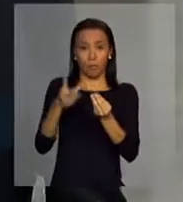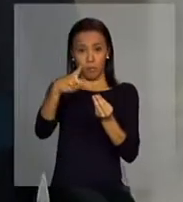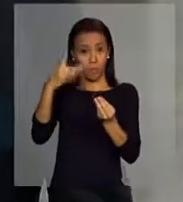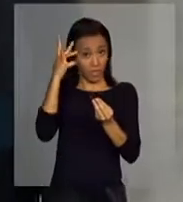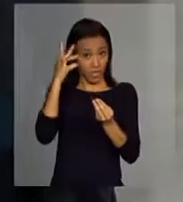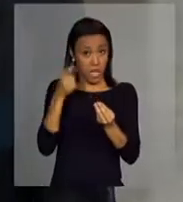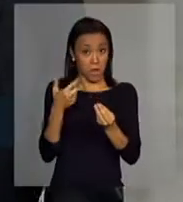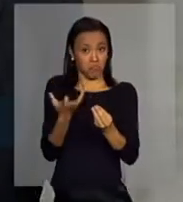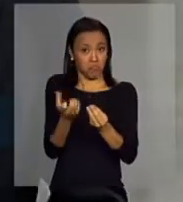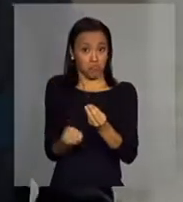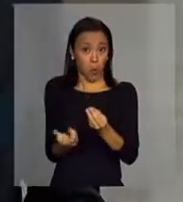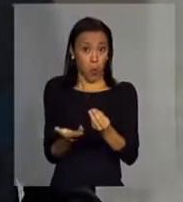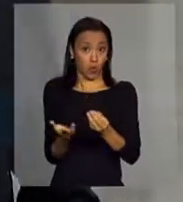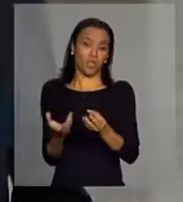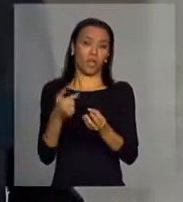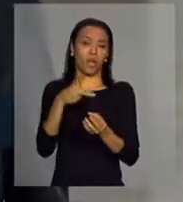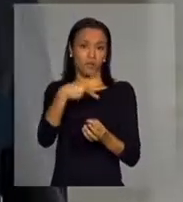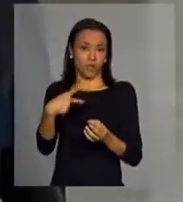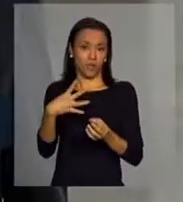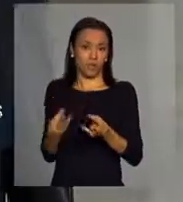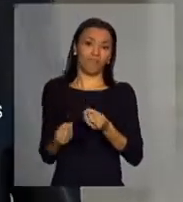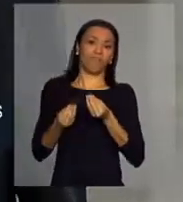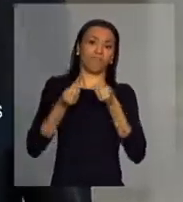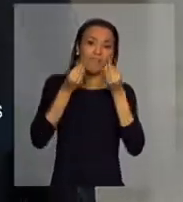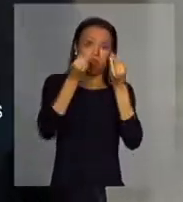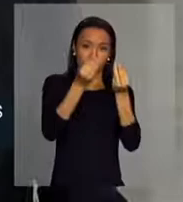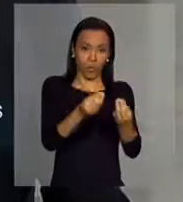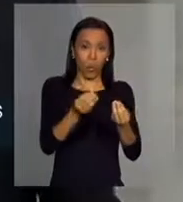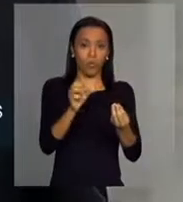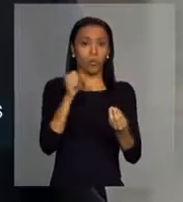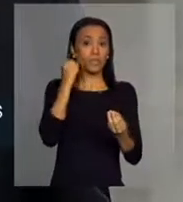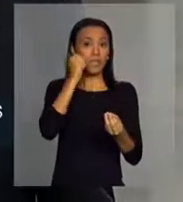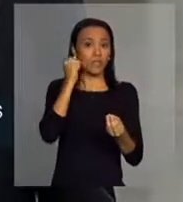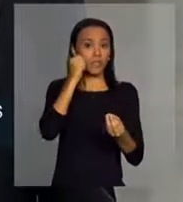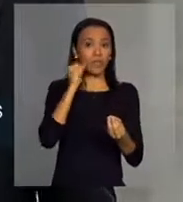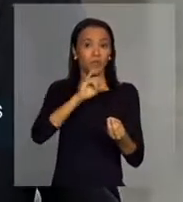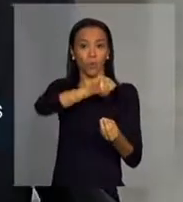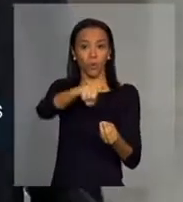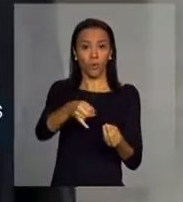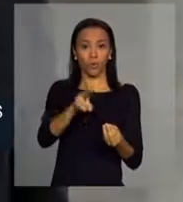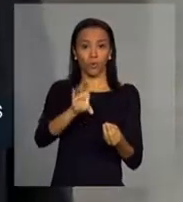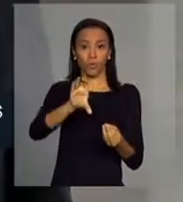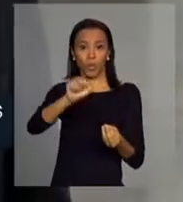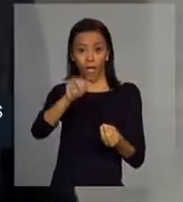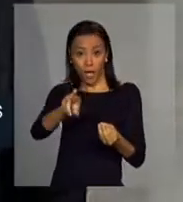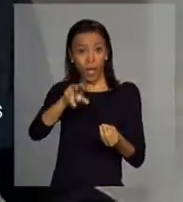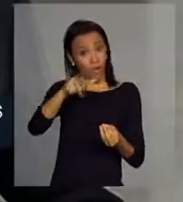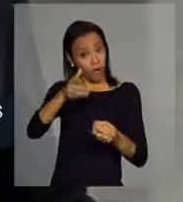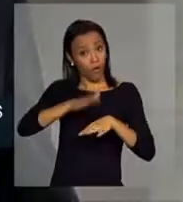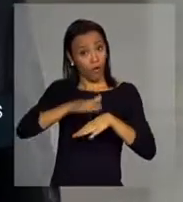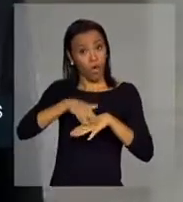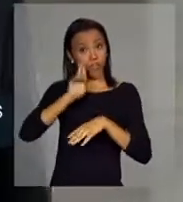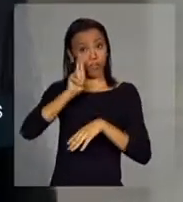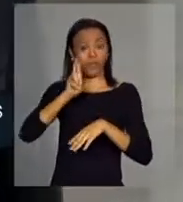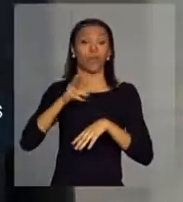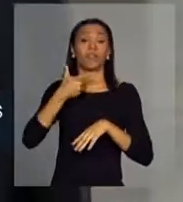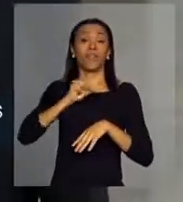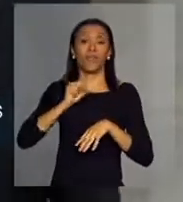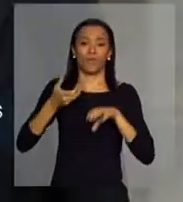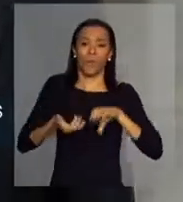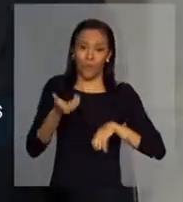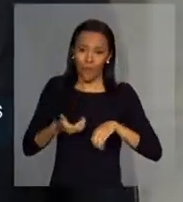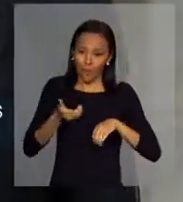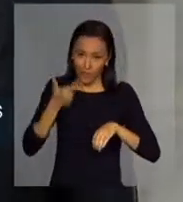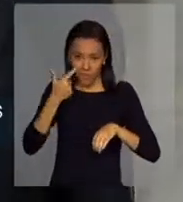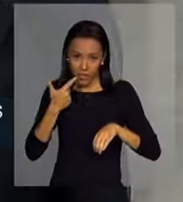ela entregou ao senador Jucá a proposta do governo, que agora caberá ao Congresso, na sua legitimidade, depois de